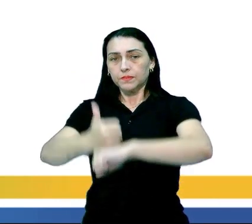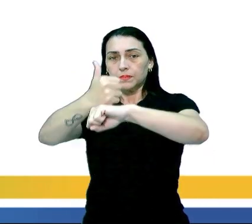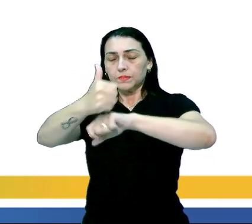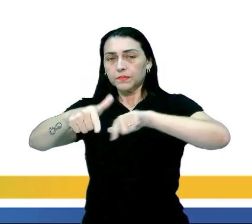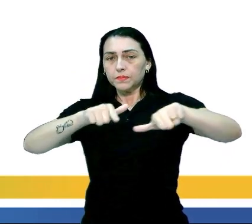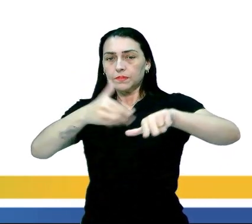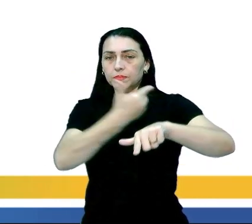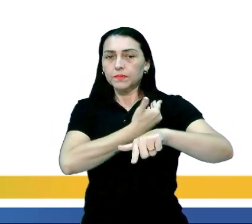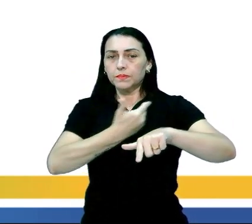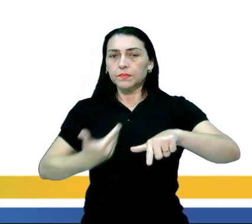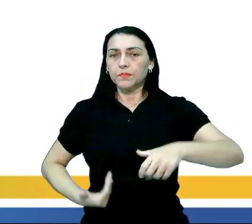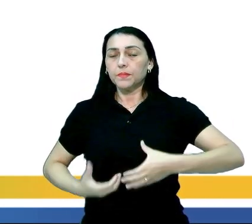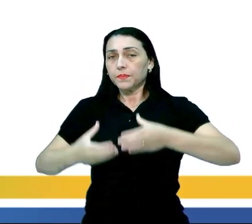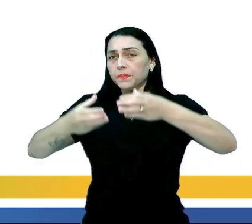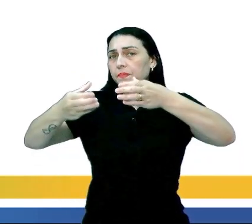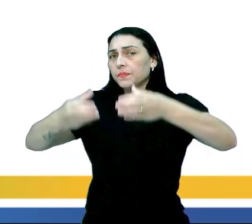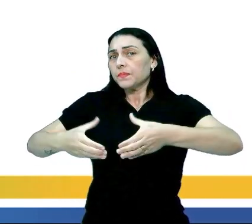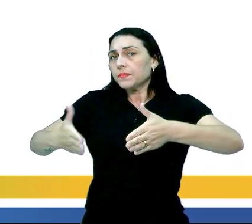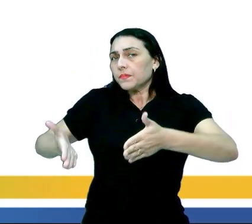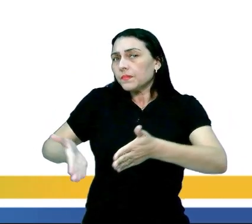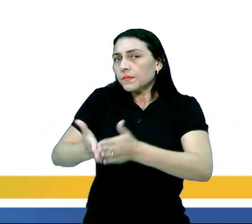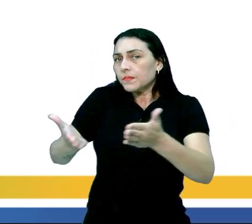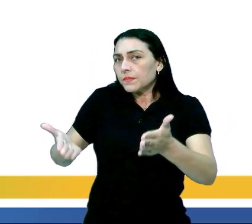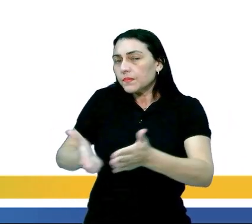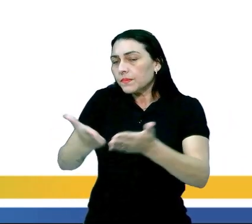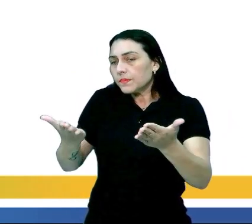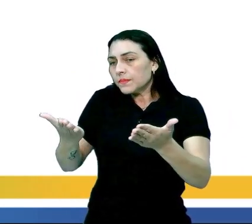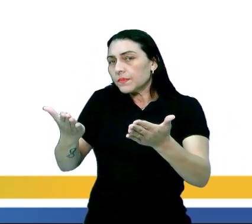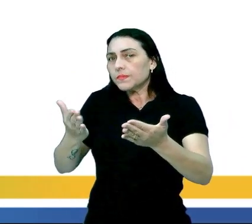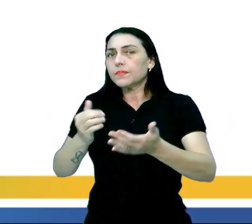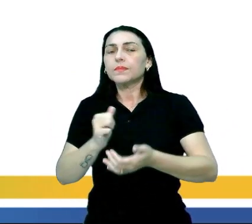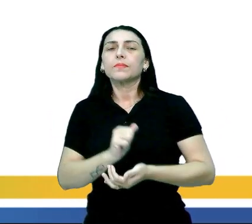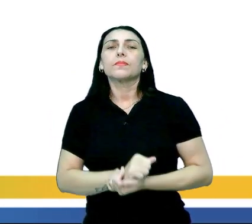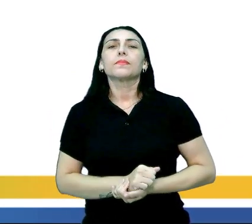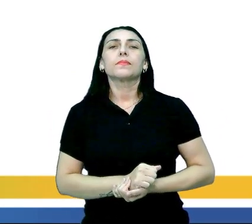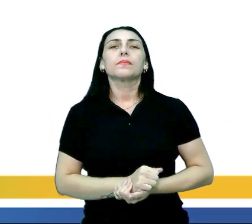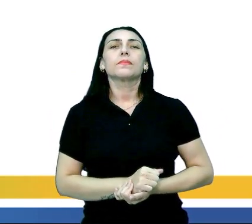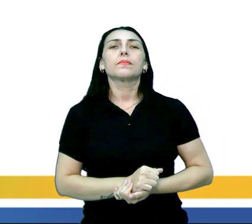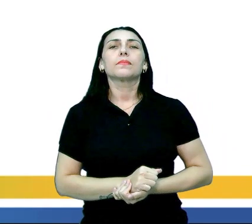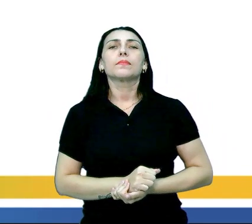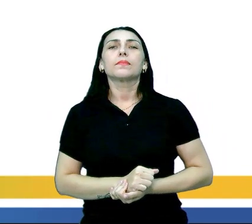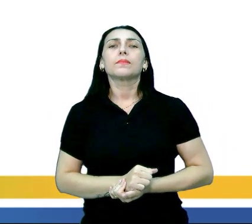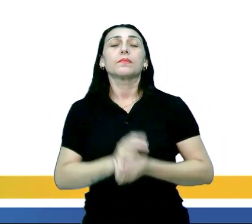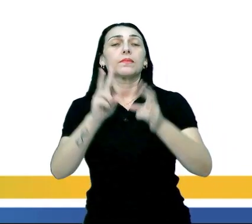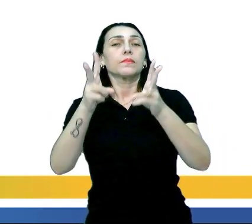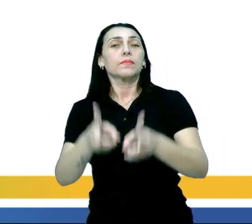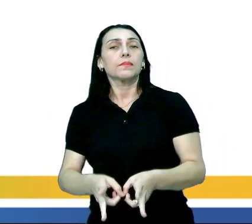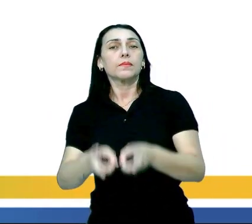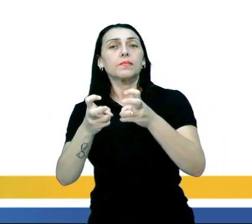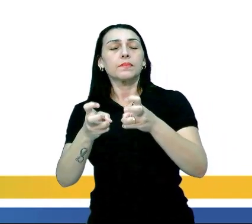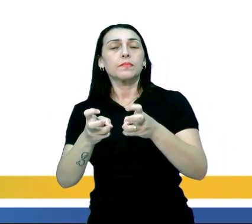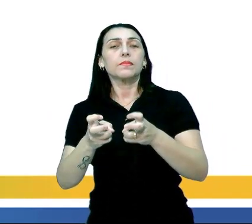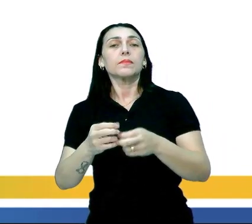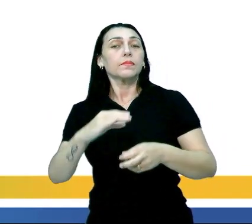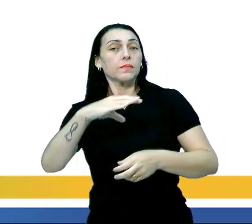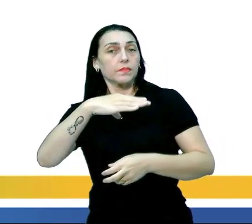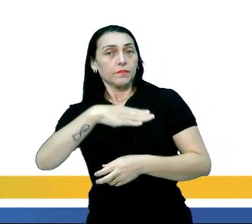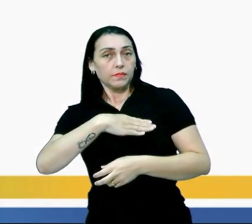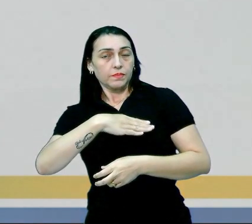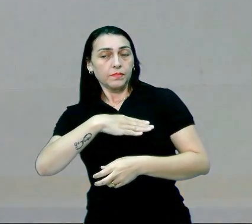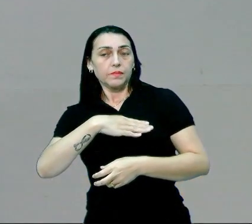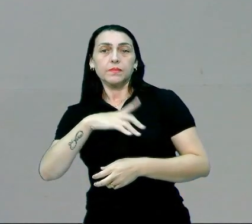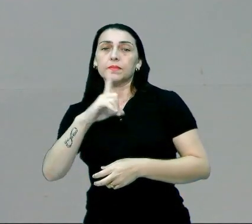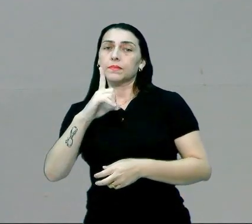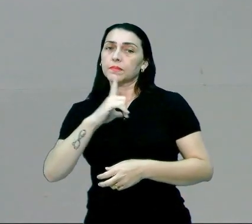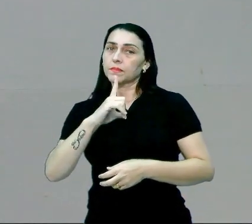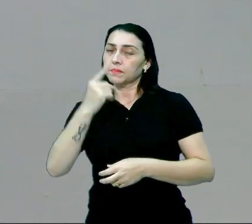A. Qualificação de serviços públicos em bairros periféricos. Então percebam, a cidade